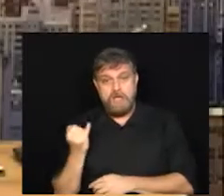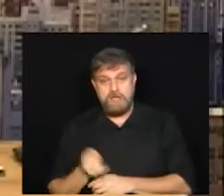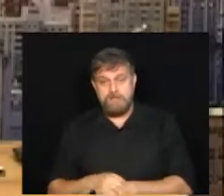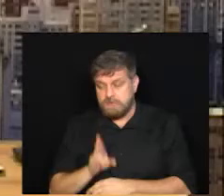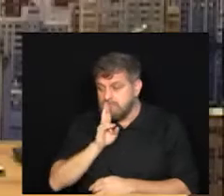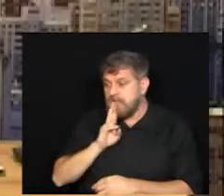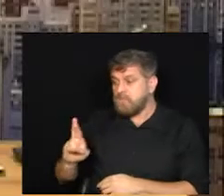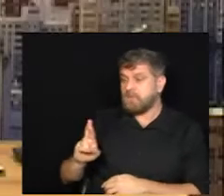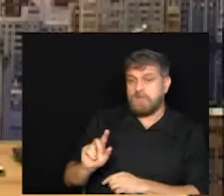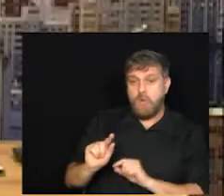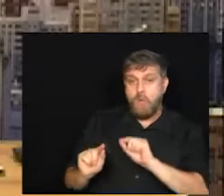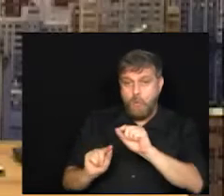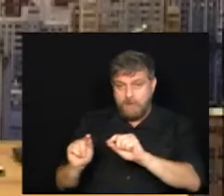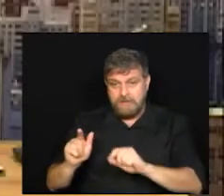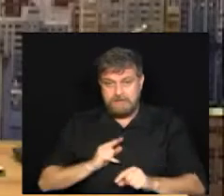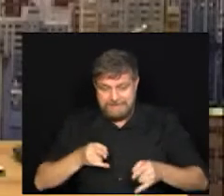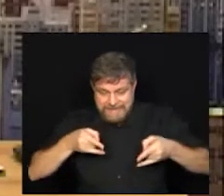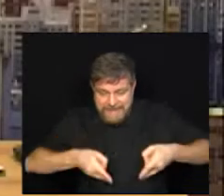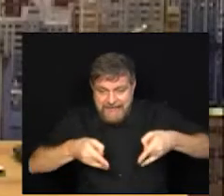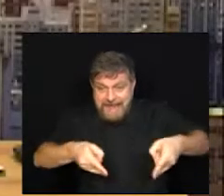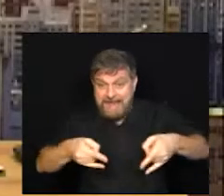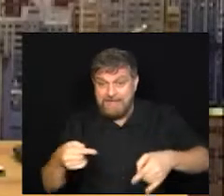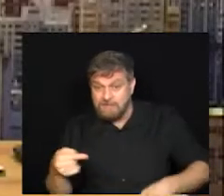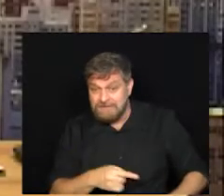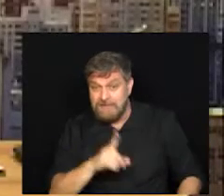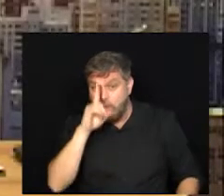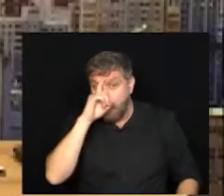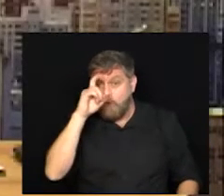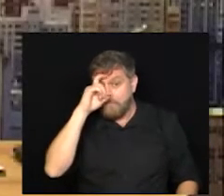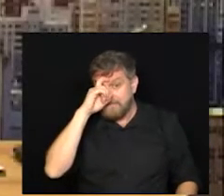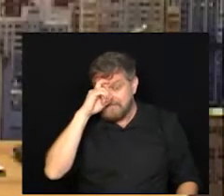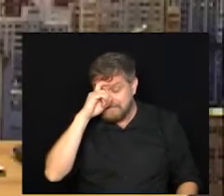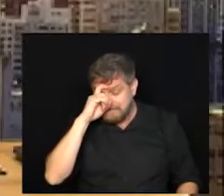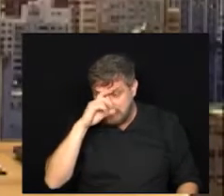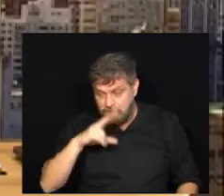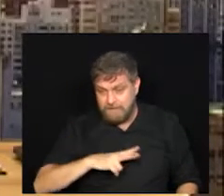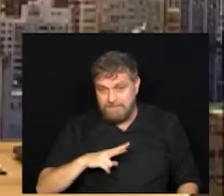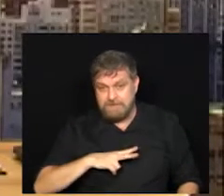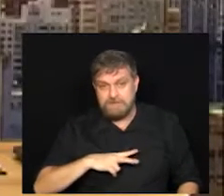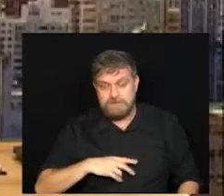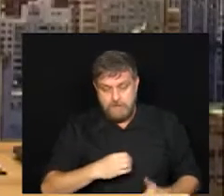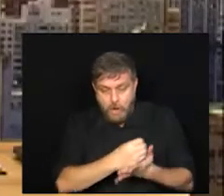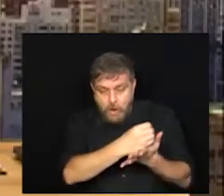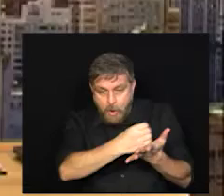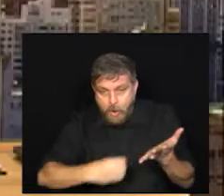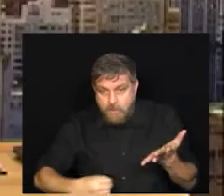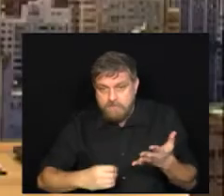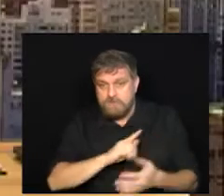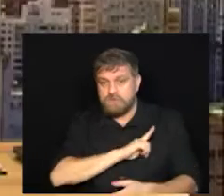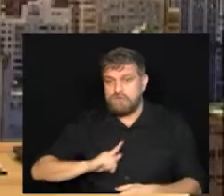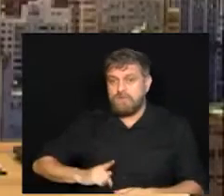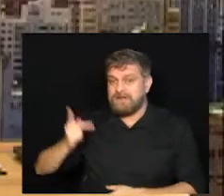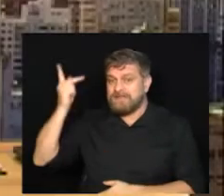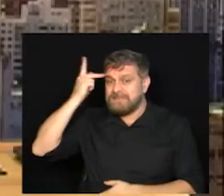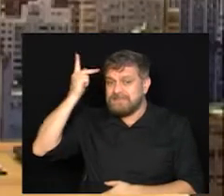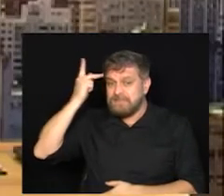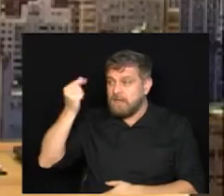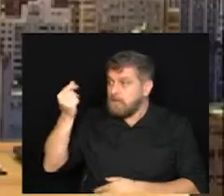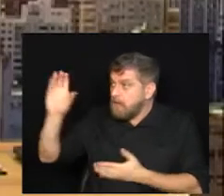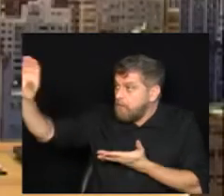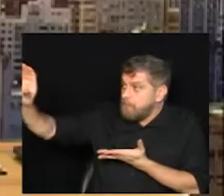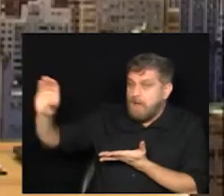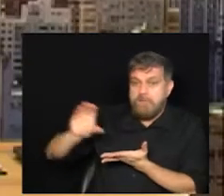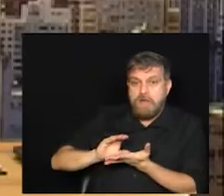que esses leitos que o Lair falou, estão nos ofícios do governo do Estado para que sejam repassados recursos